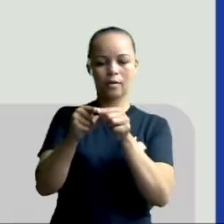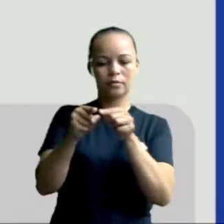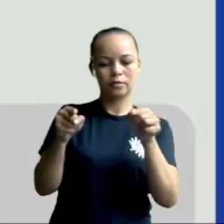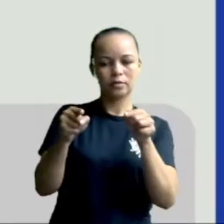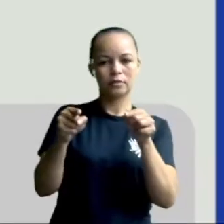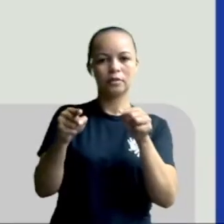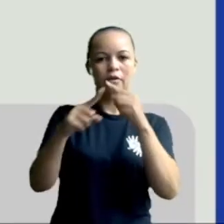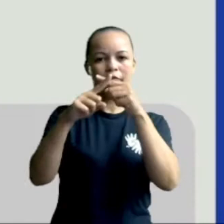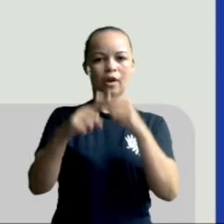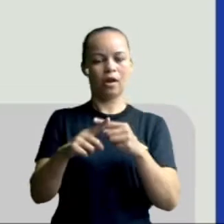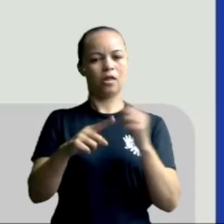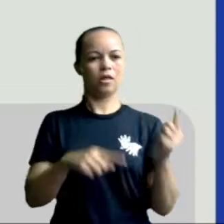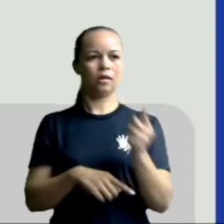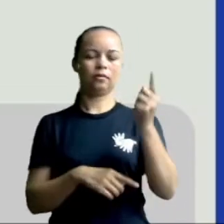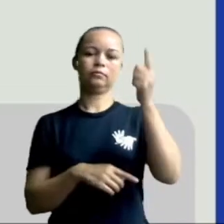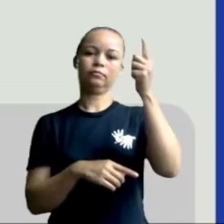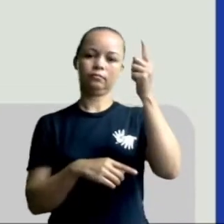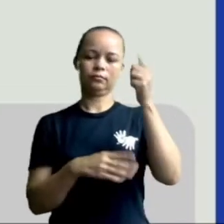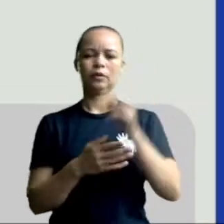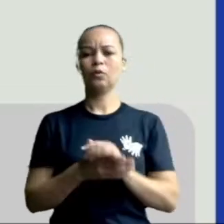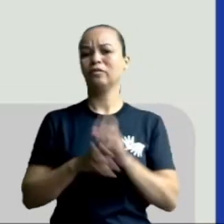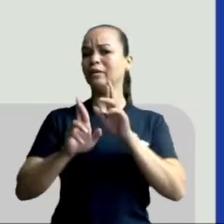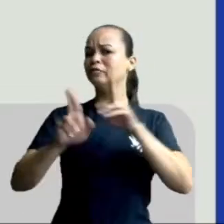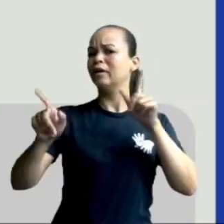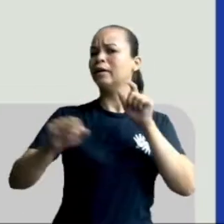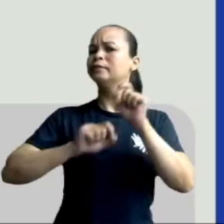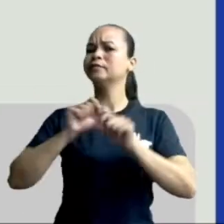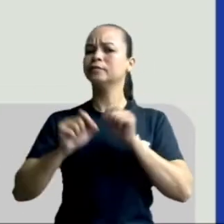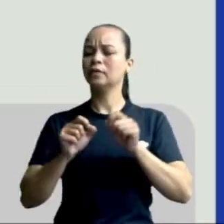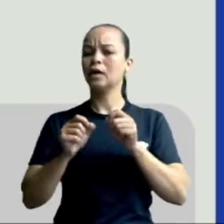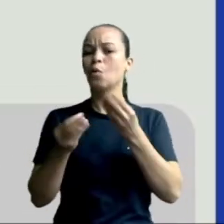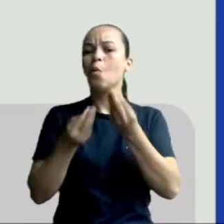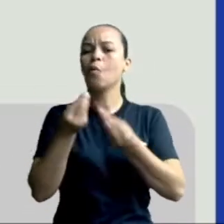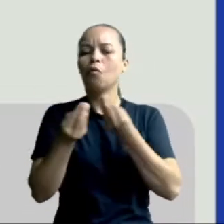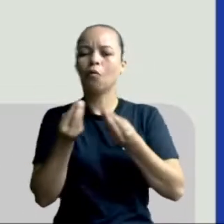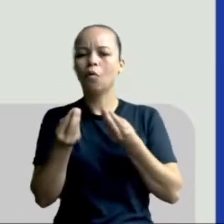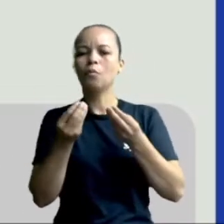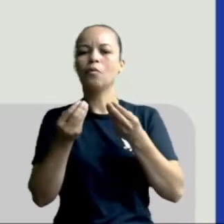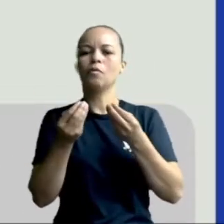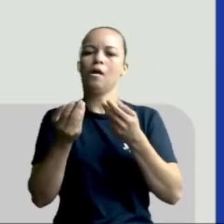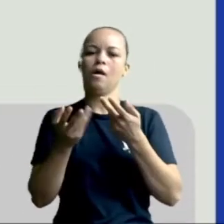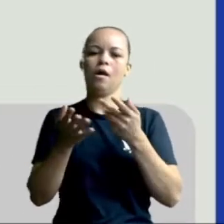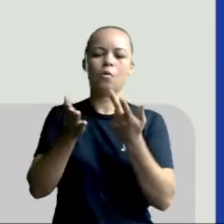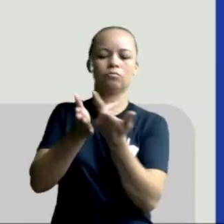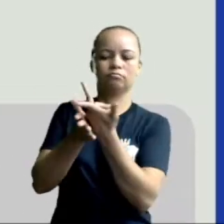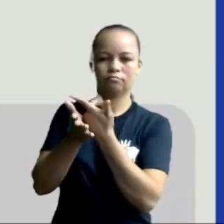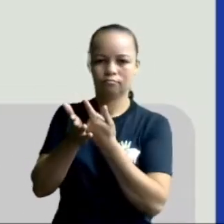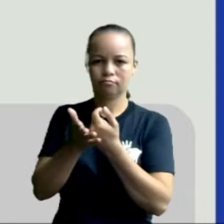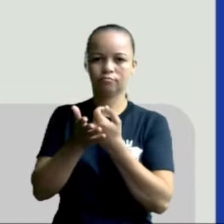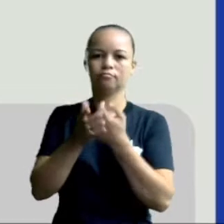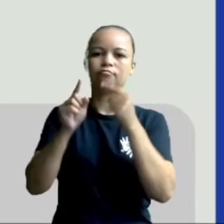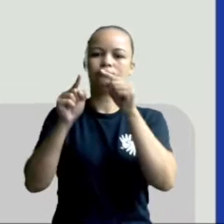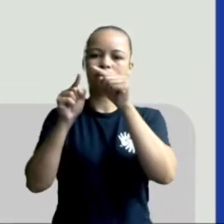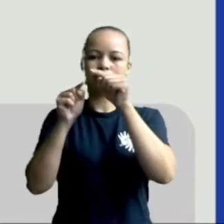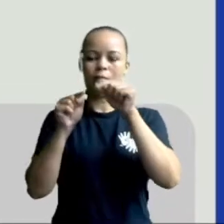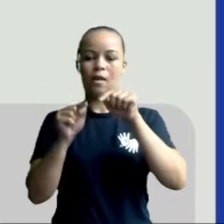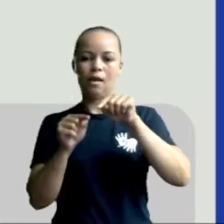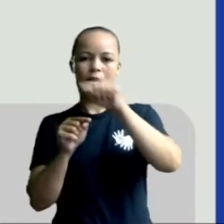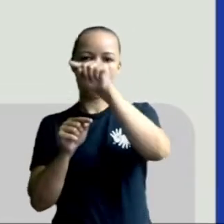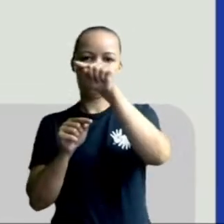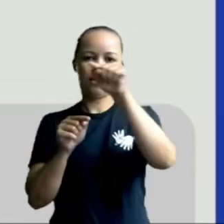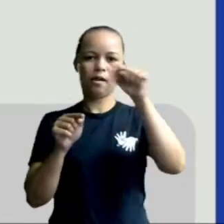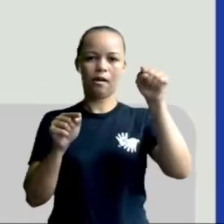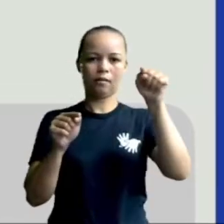altura, tá certo? O que vai diferenciar aí é só a forma de desenhar, mas a área vai